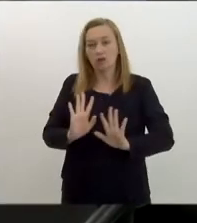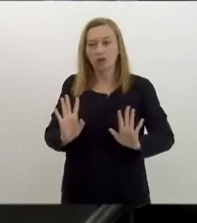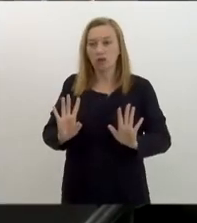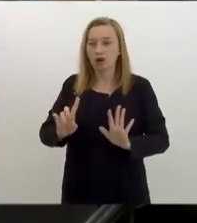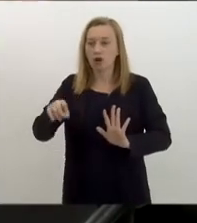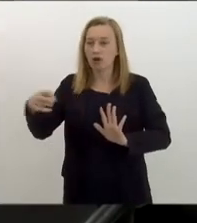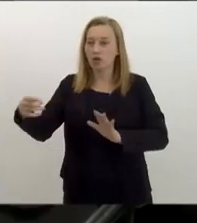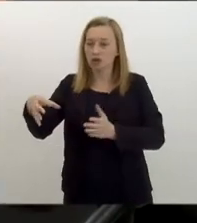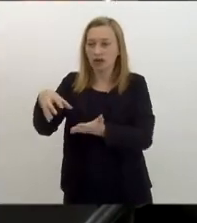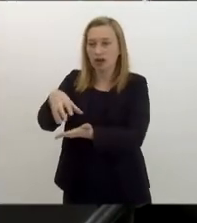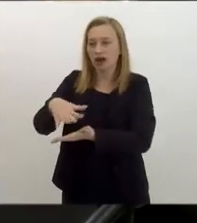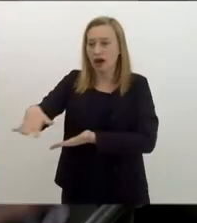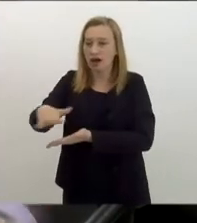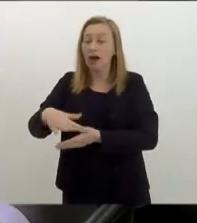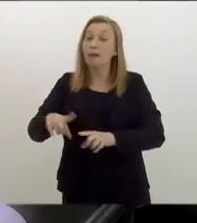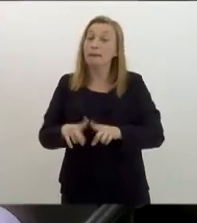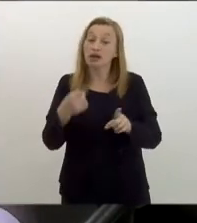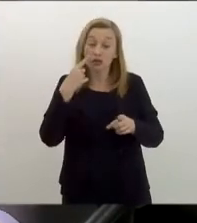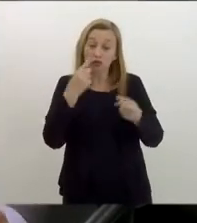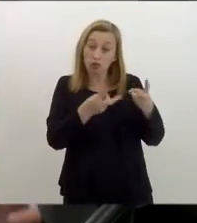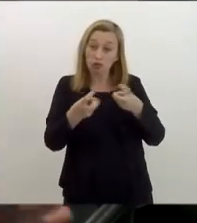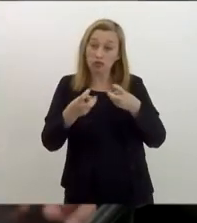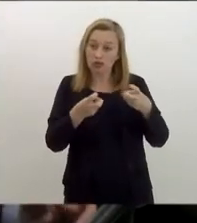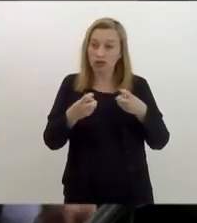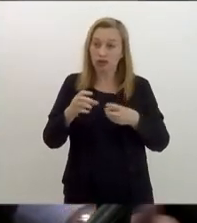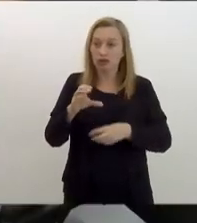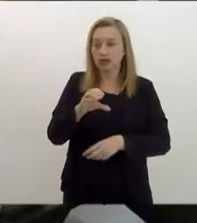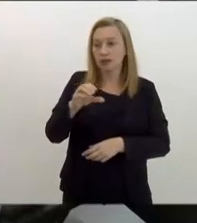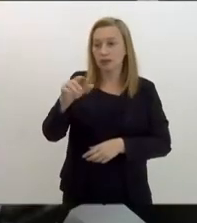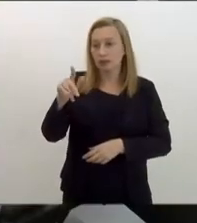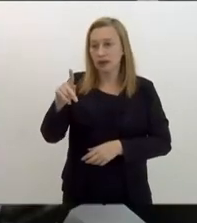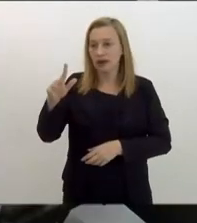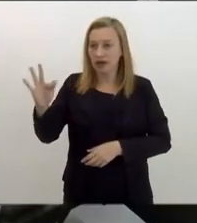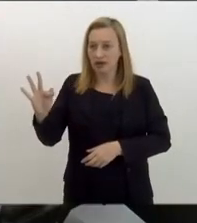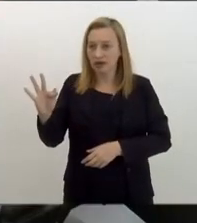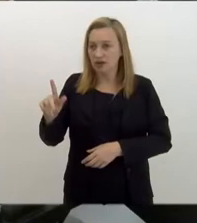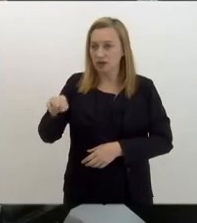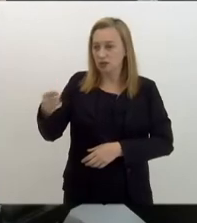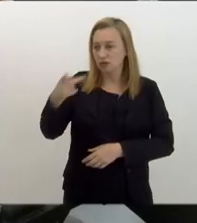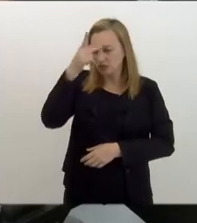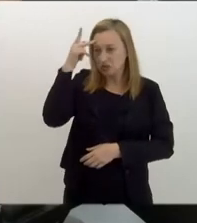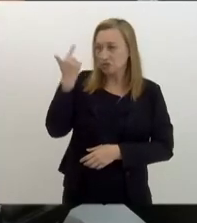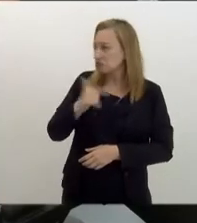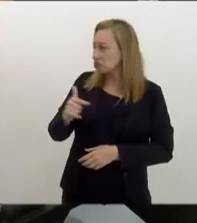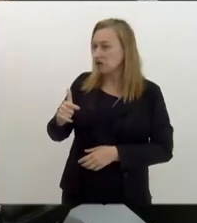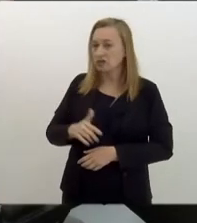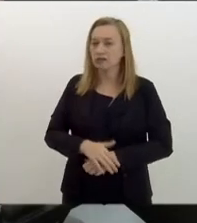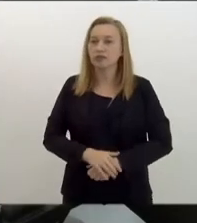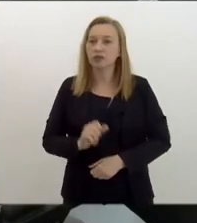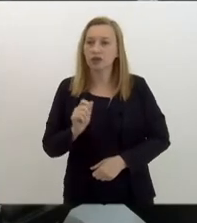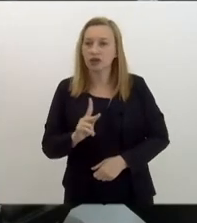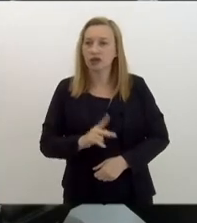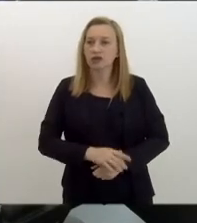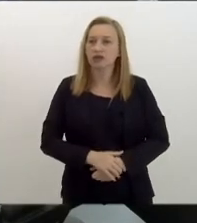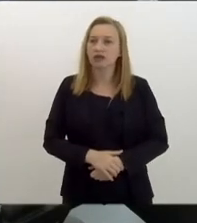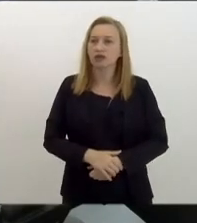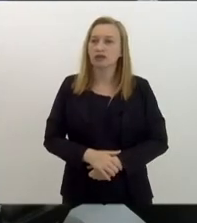mas eu vou verificar aqui se algum caso desse no CPF de alguém não ah tá